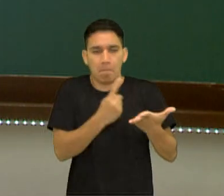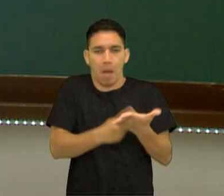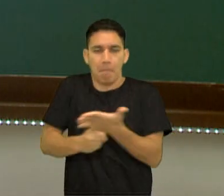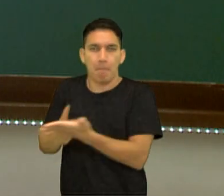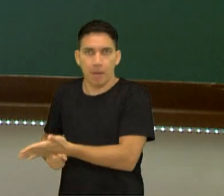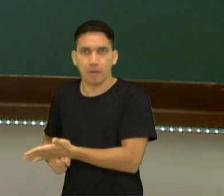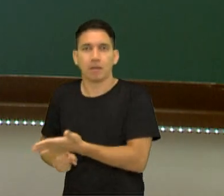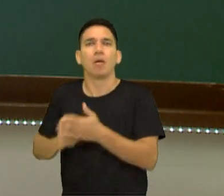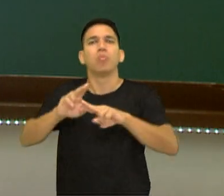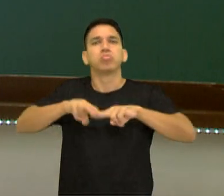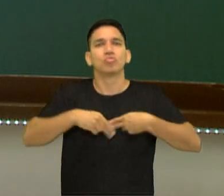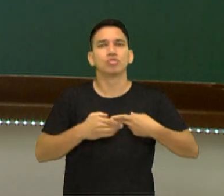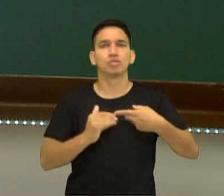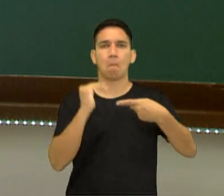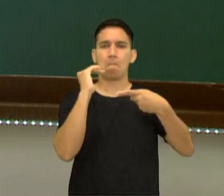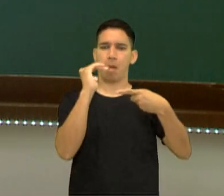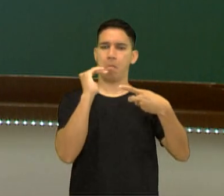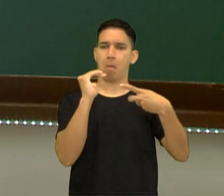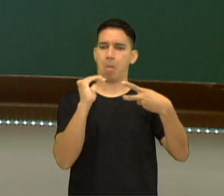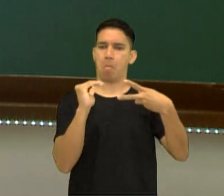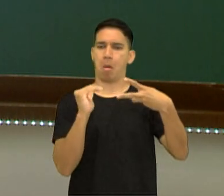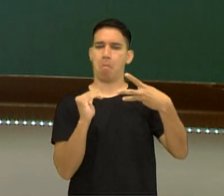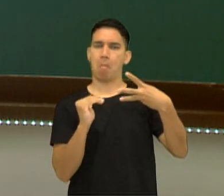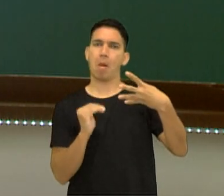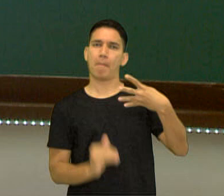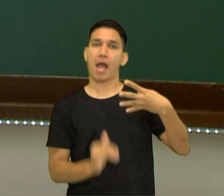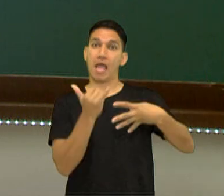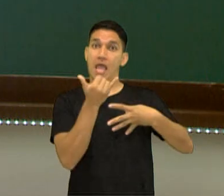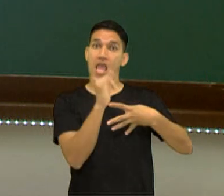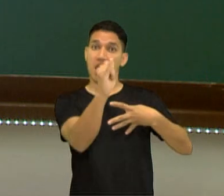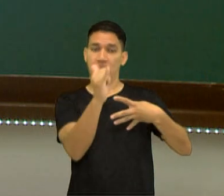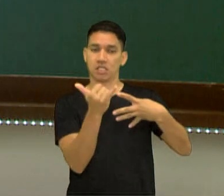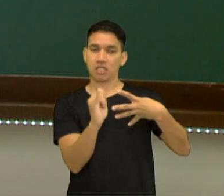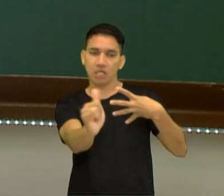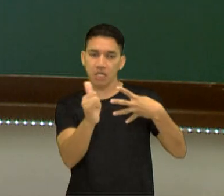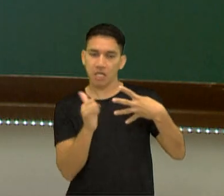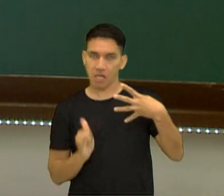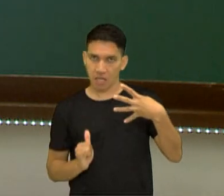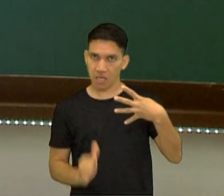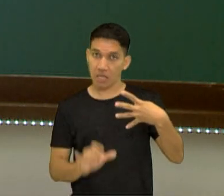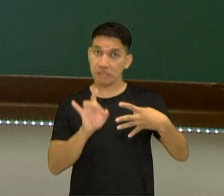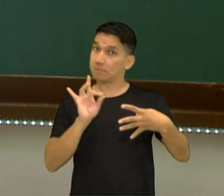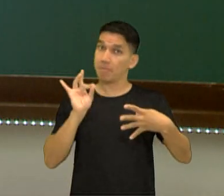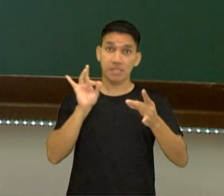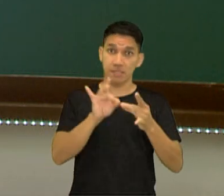cada nível de energia é permitido uma quantidade de energia específica.